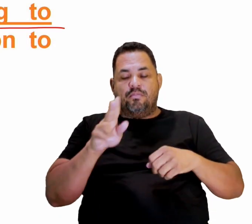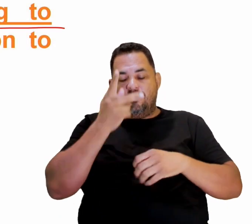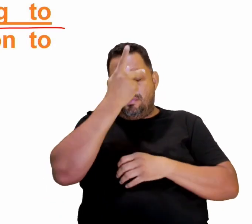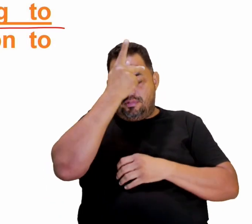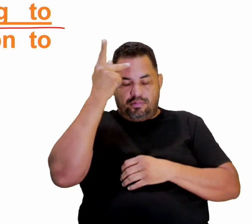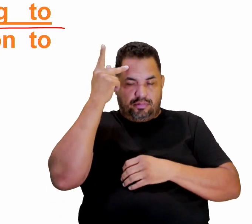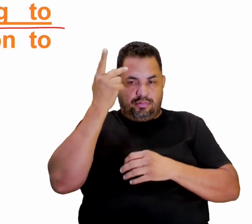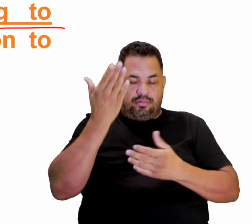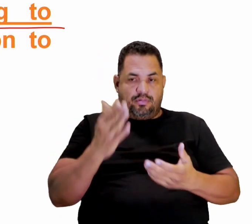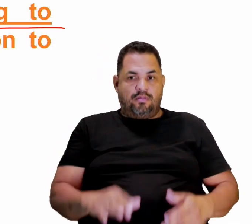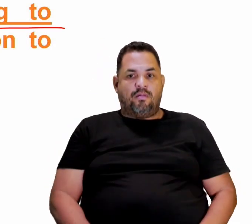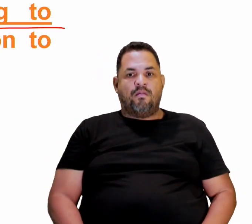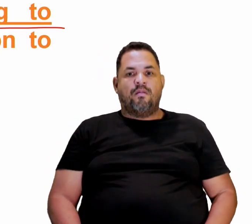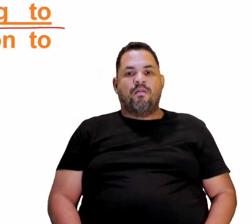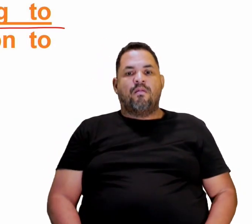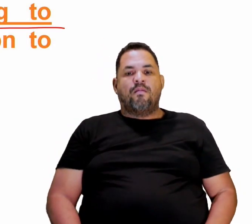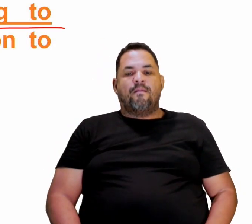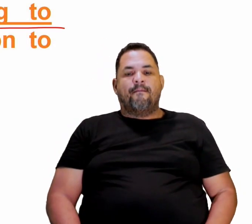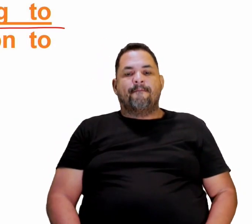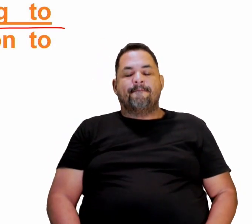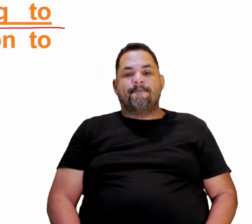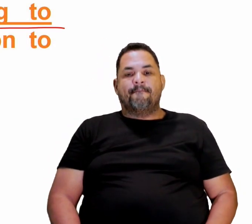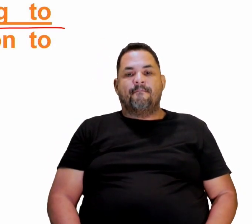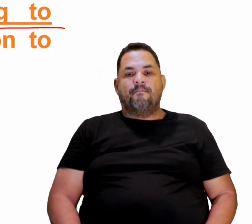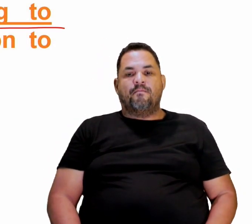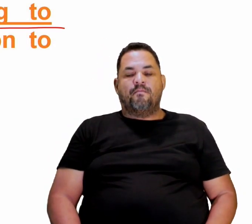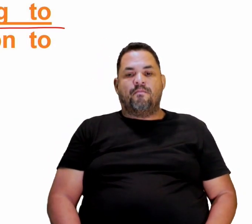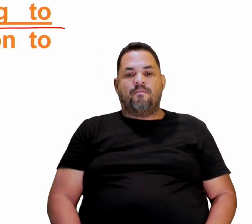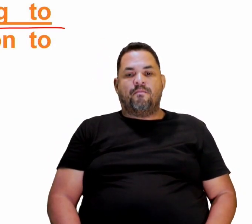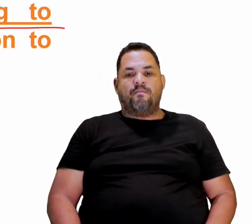isso I am vai ficar